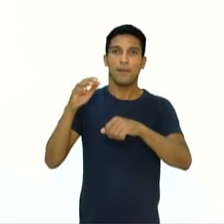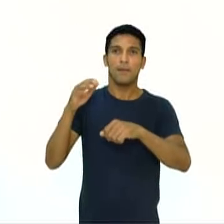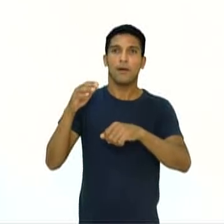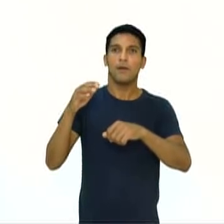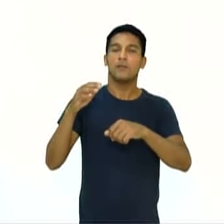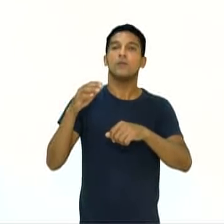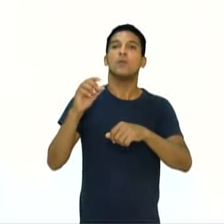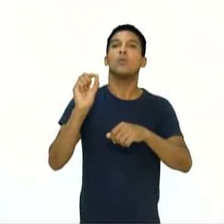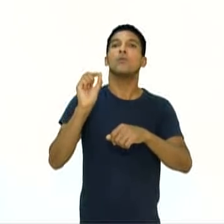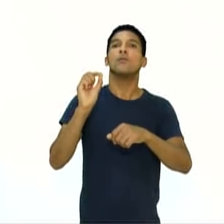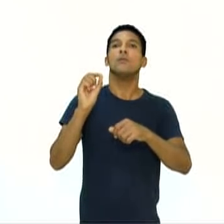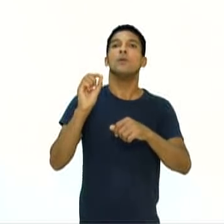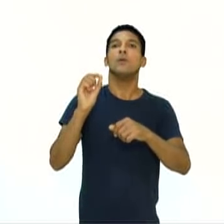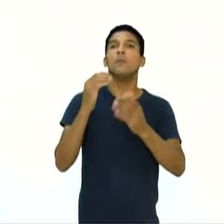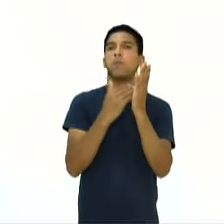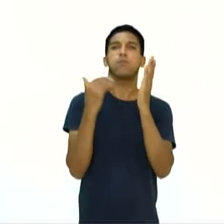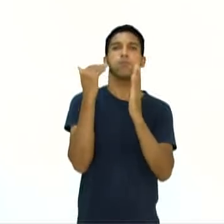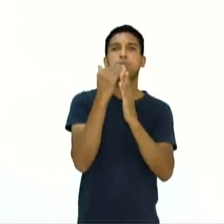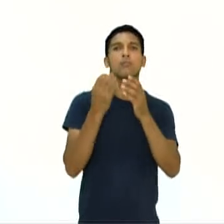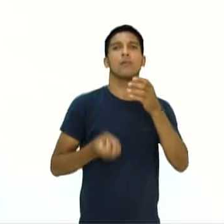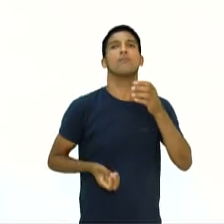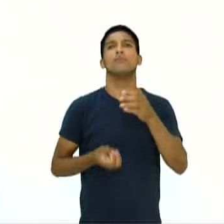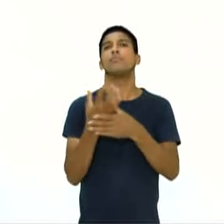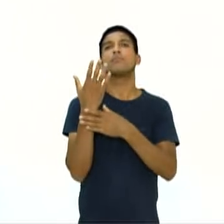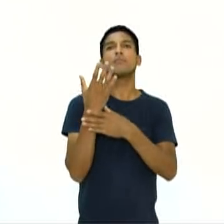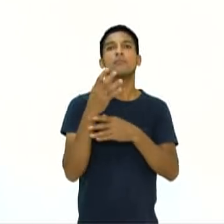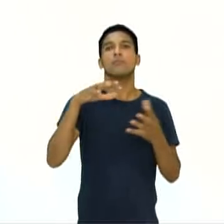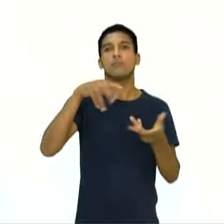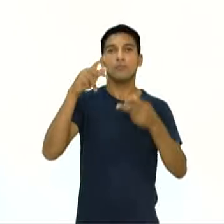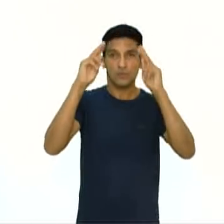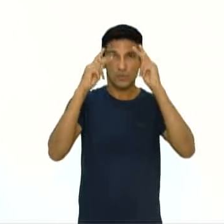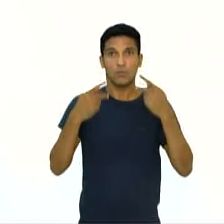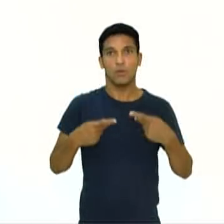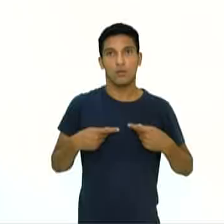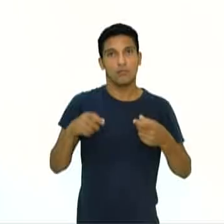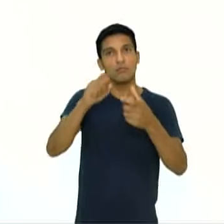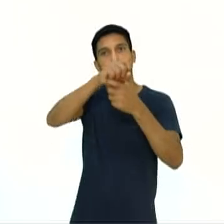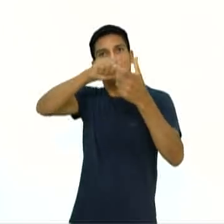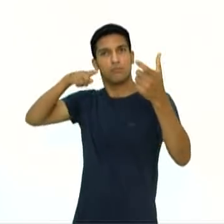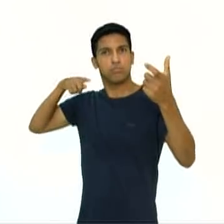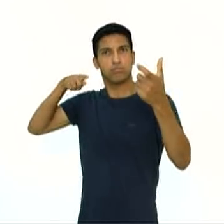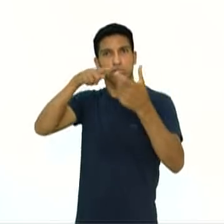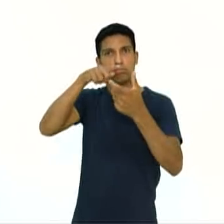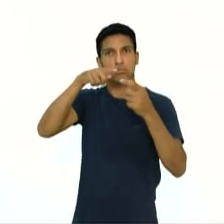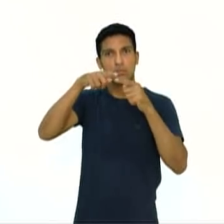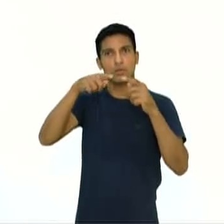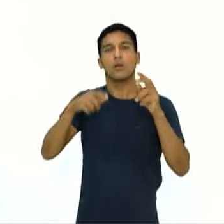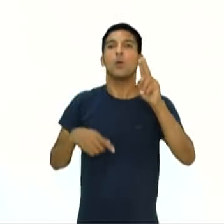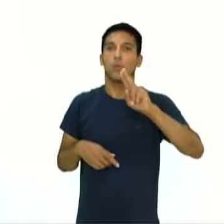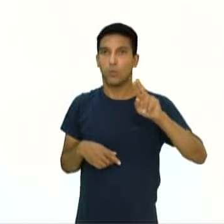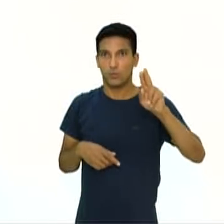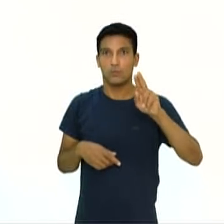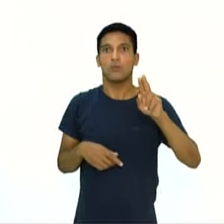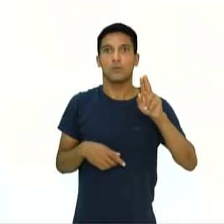da humanidade. Utilizado por um longo período da história como arma, com a invenção da